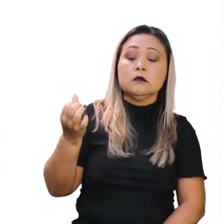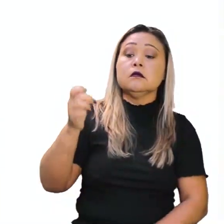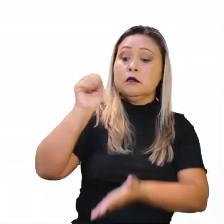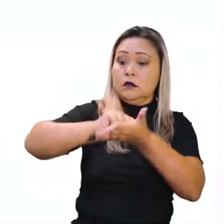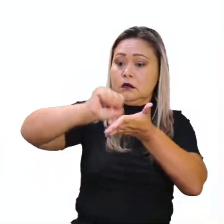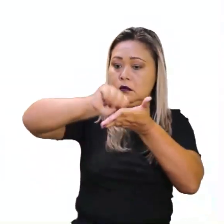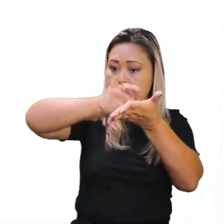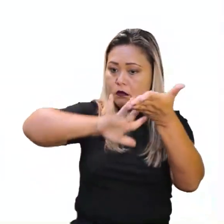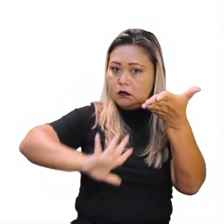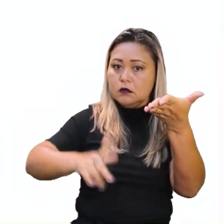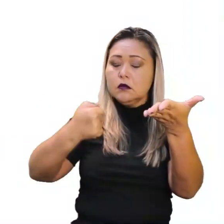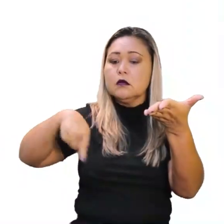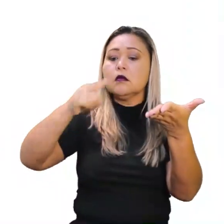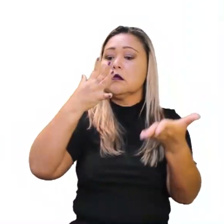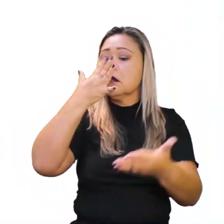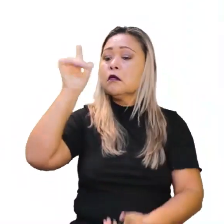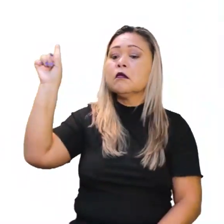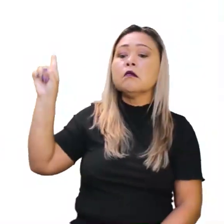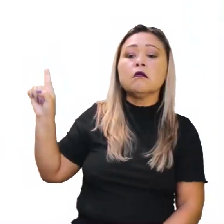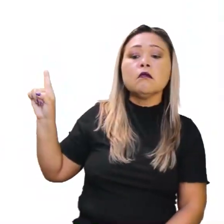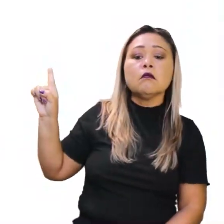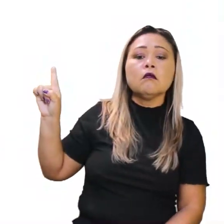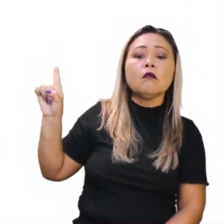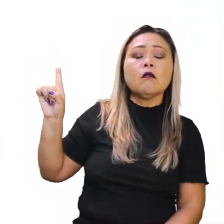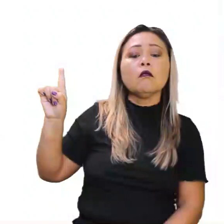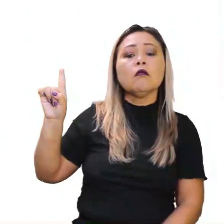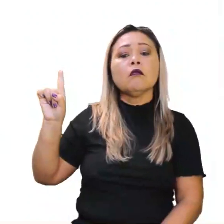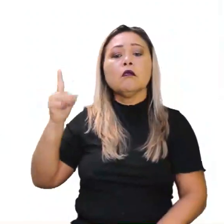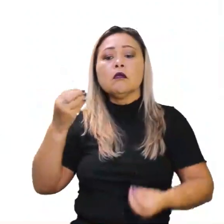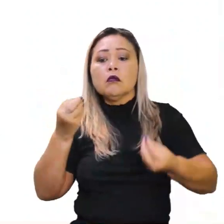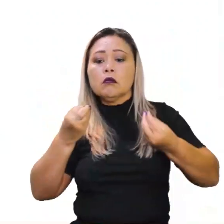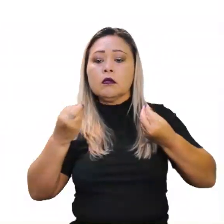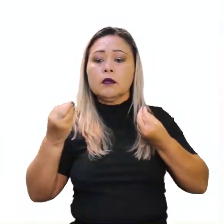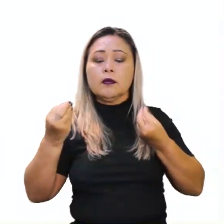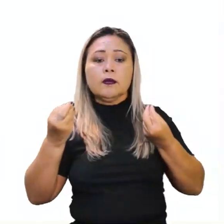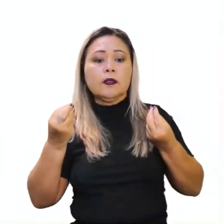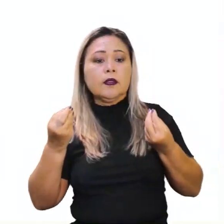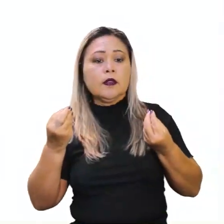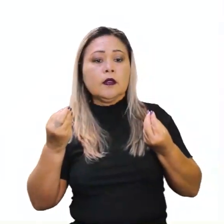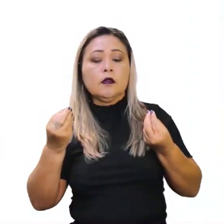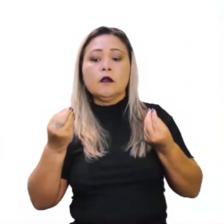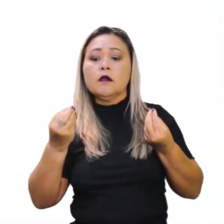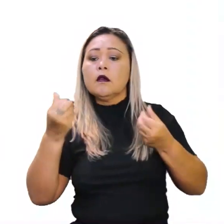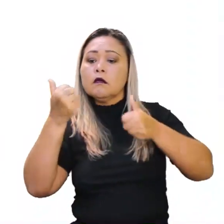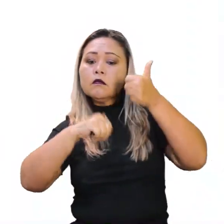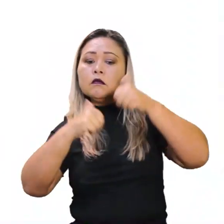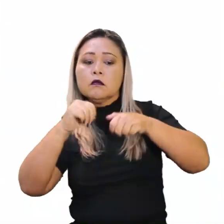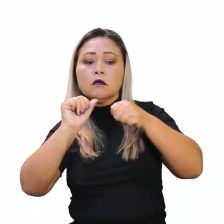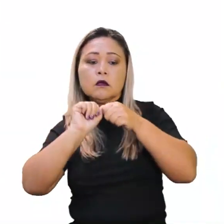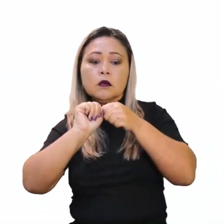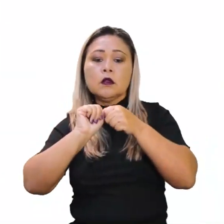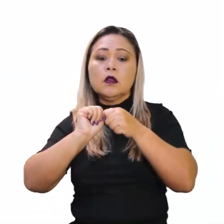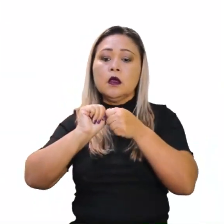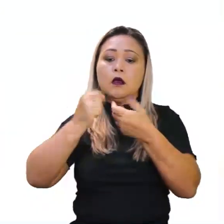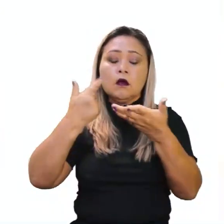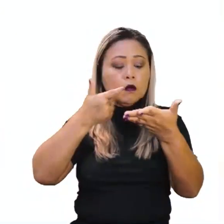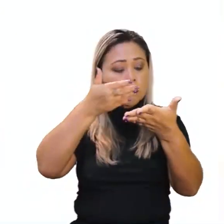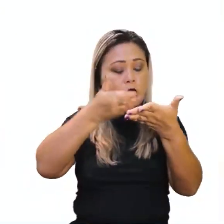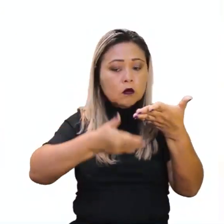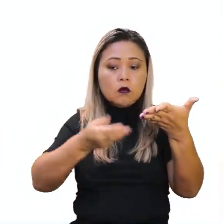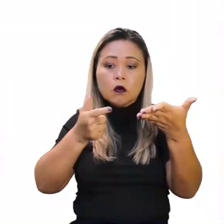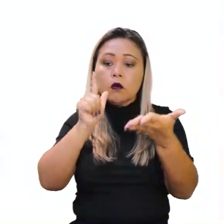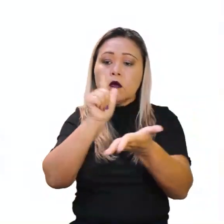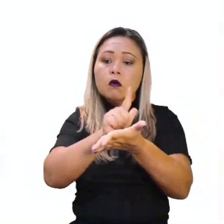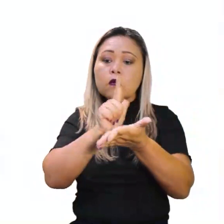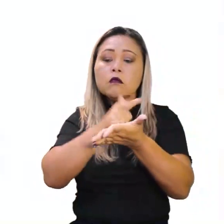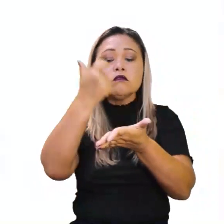questão discursiva, onde você vai observar, vai ver a proposição aí, vai fazer a sua análise e vai colocar no